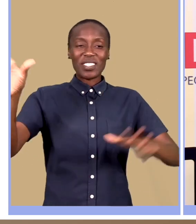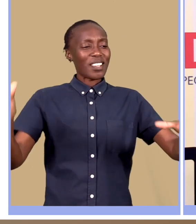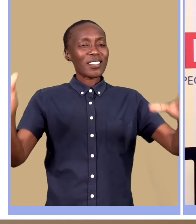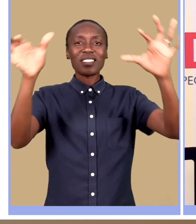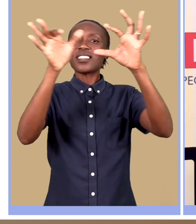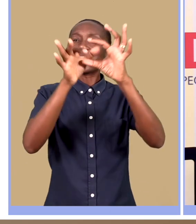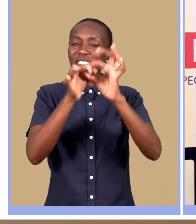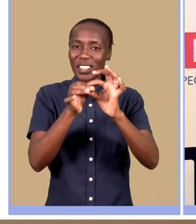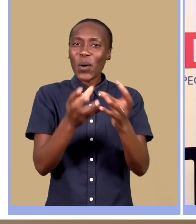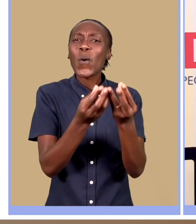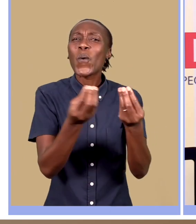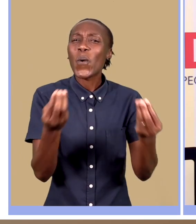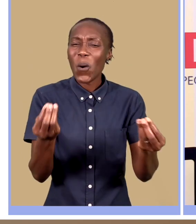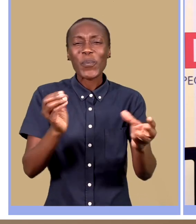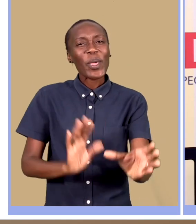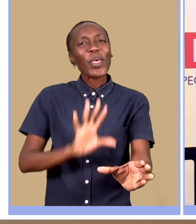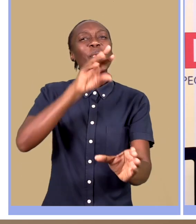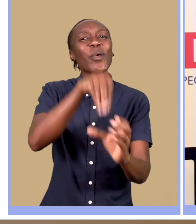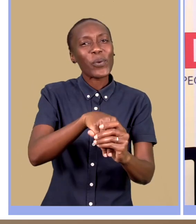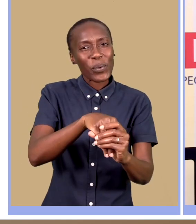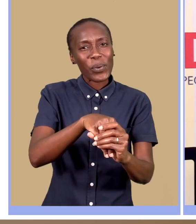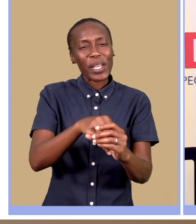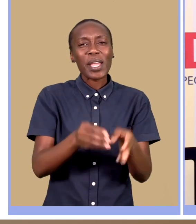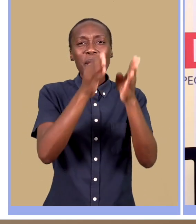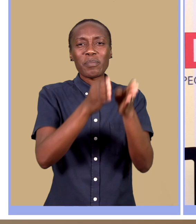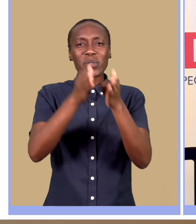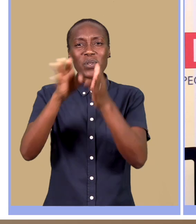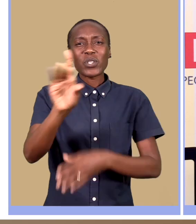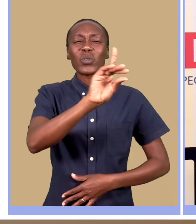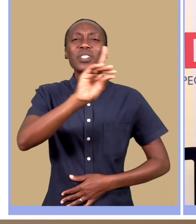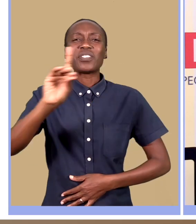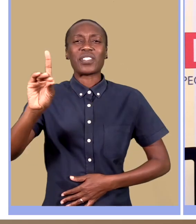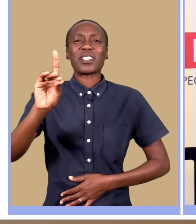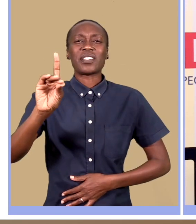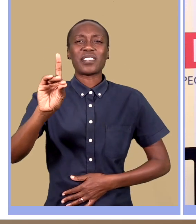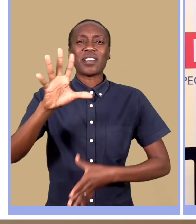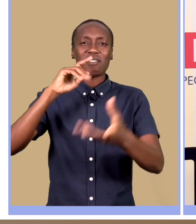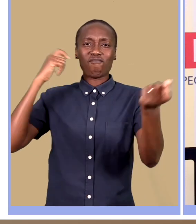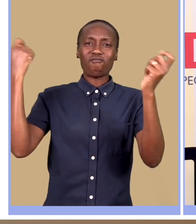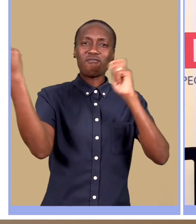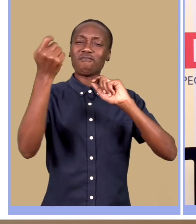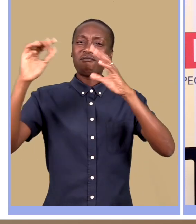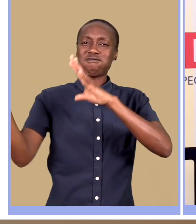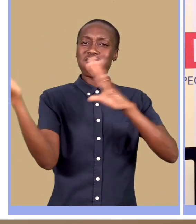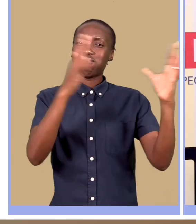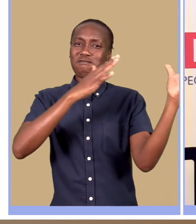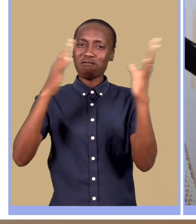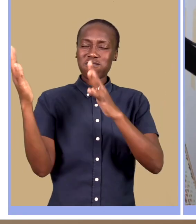deficiência. Como é que é feita lá essa inclusão de pessoas com deficiência face a essas mudanças